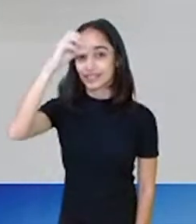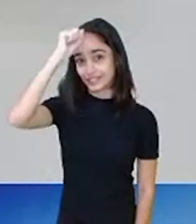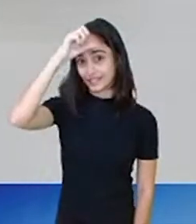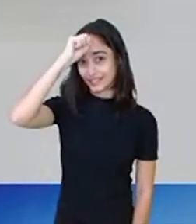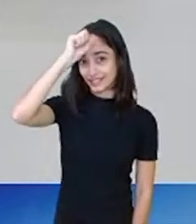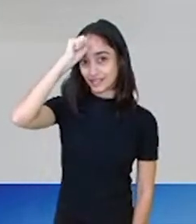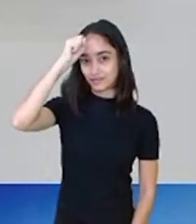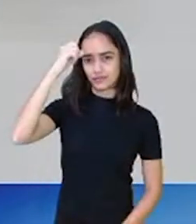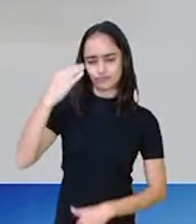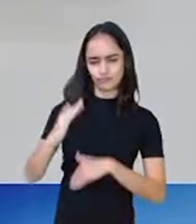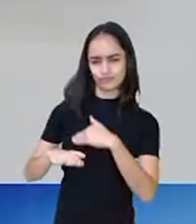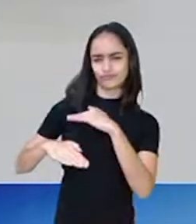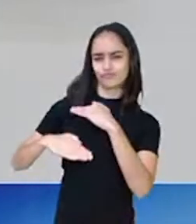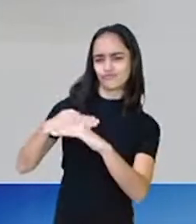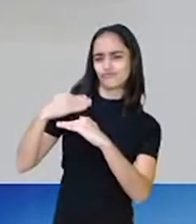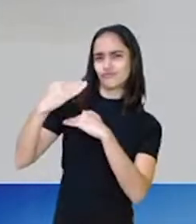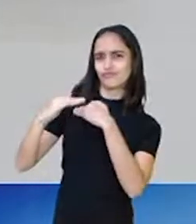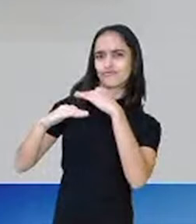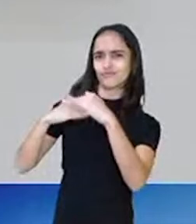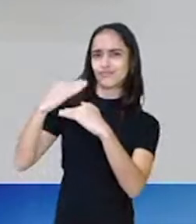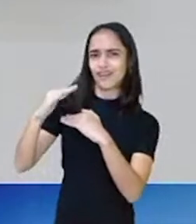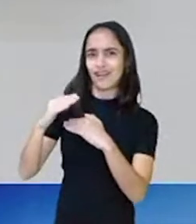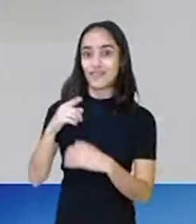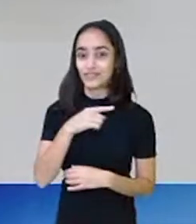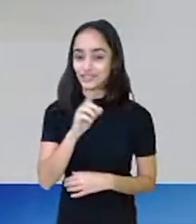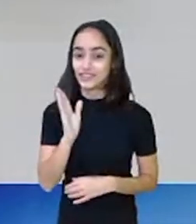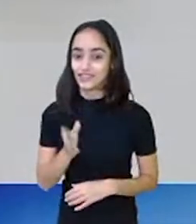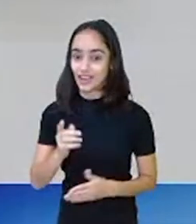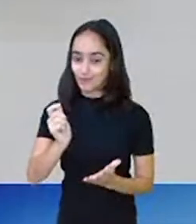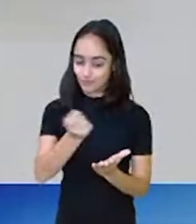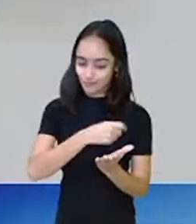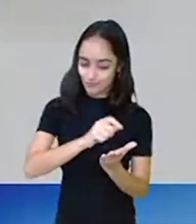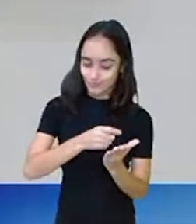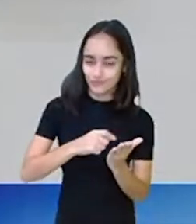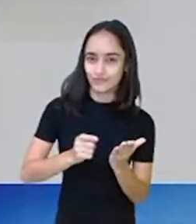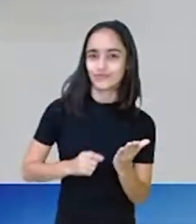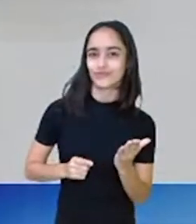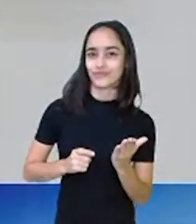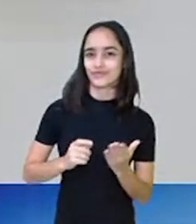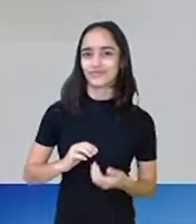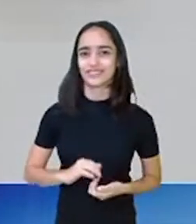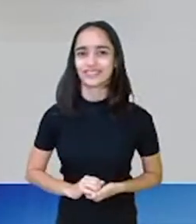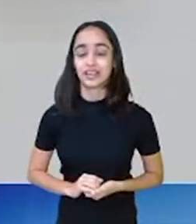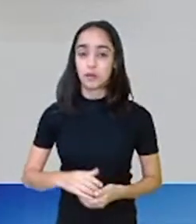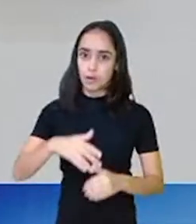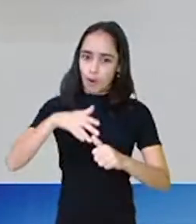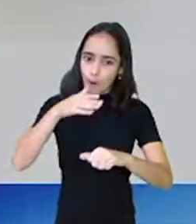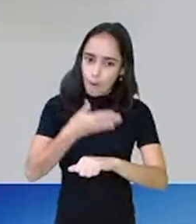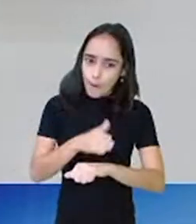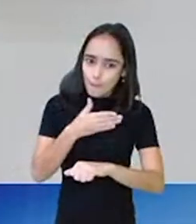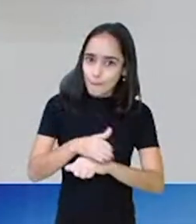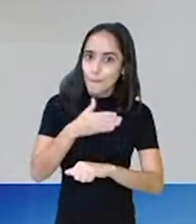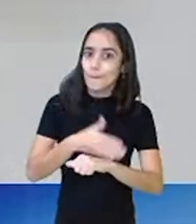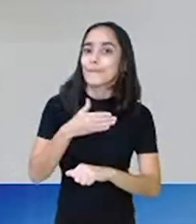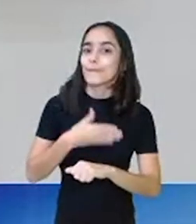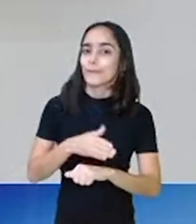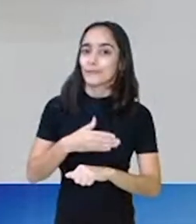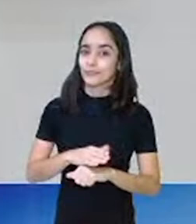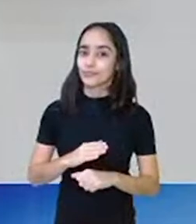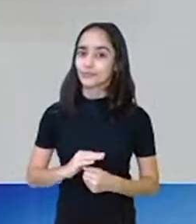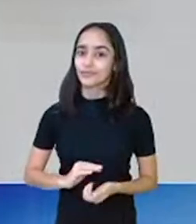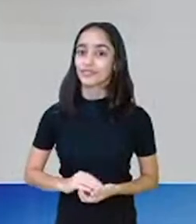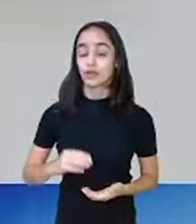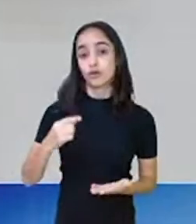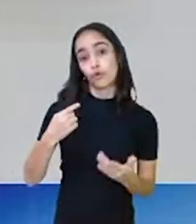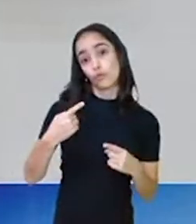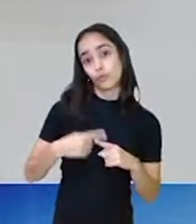estão nessa fase já da escrita. Escrever para praticar. Quanto mais você escreve, mais você